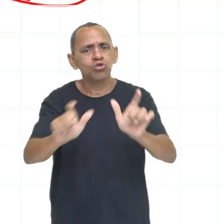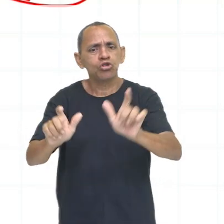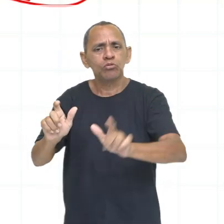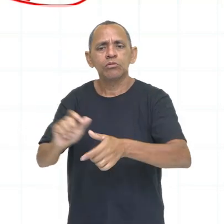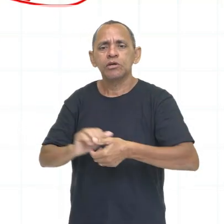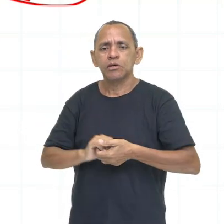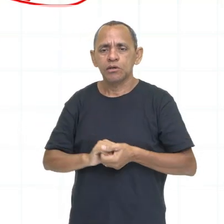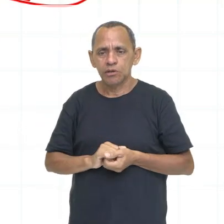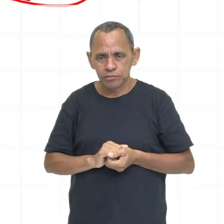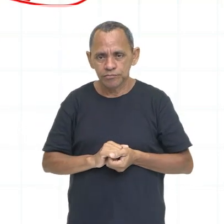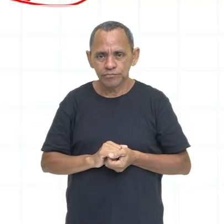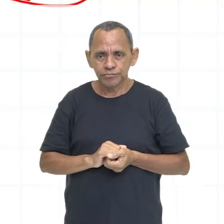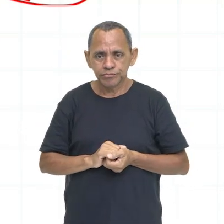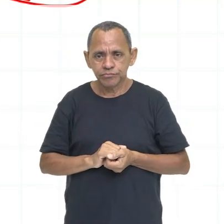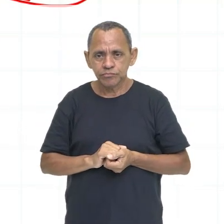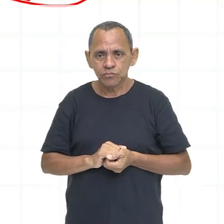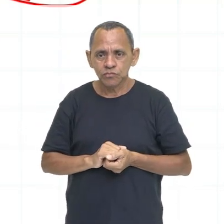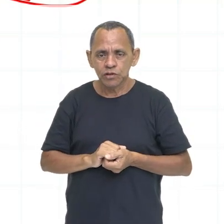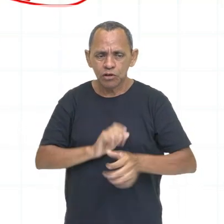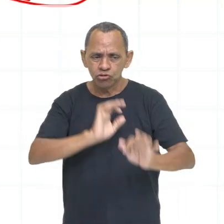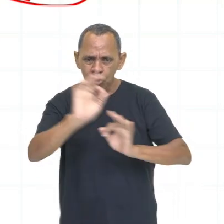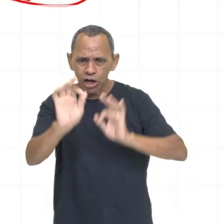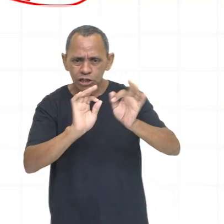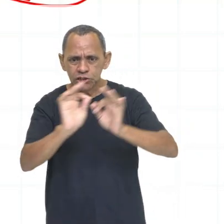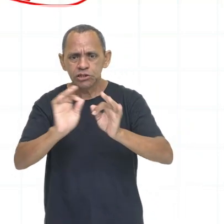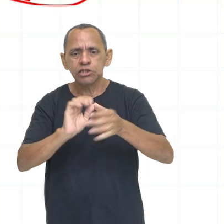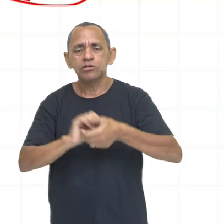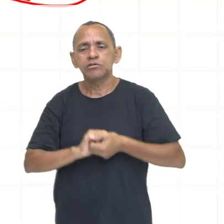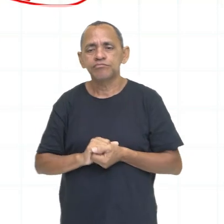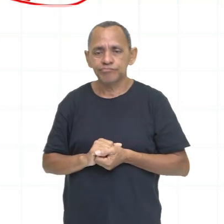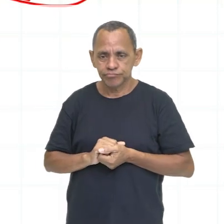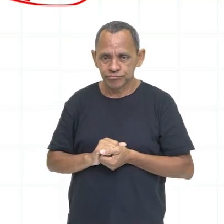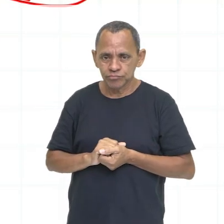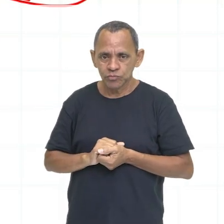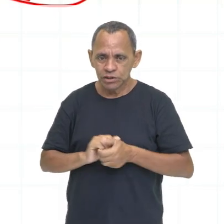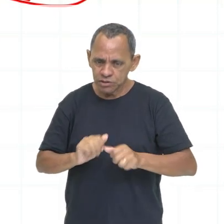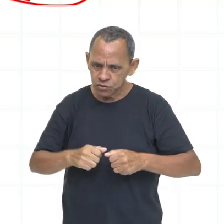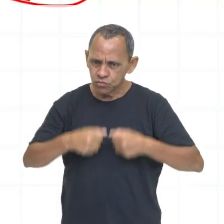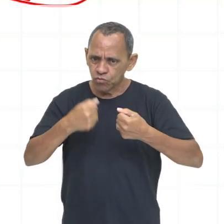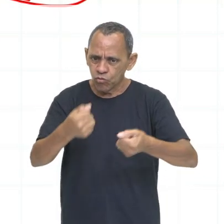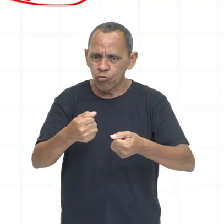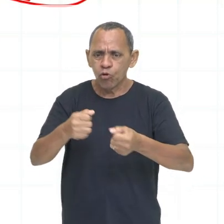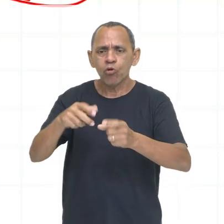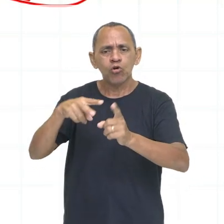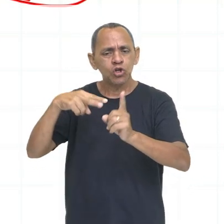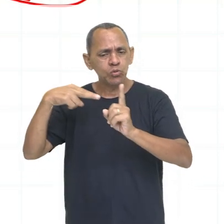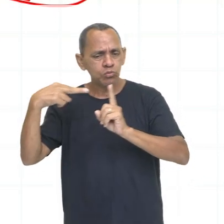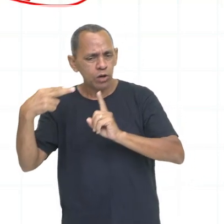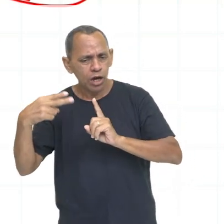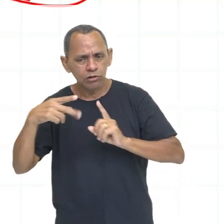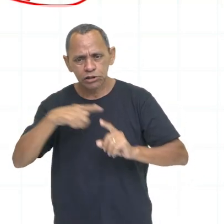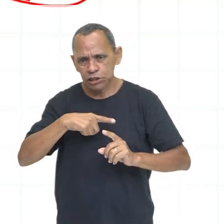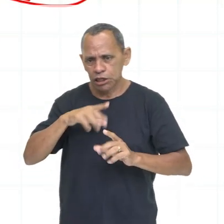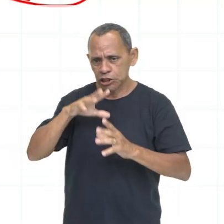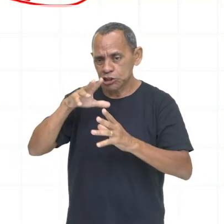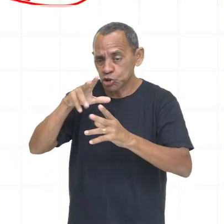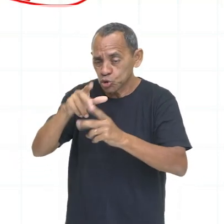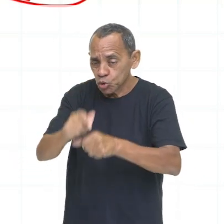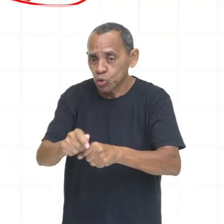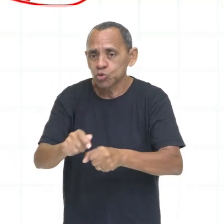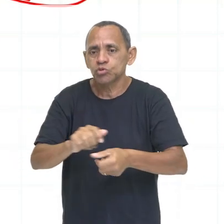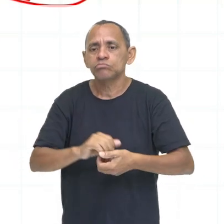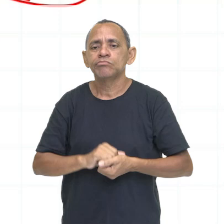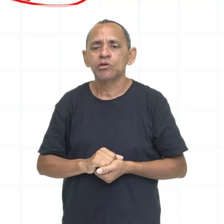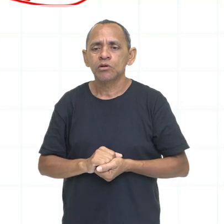Então, a percepção de identidade, ela passa por todos esses aspectos. E daí, né, a origem de